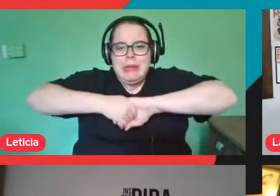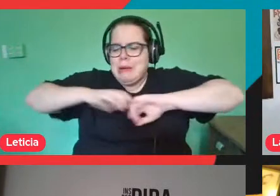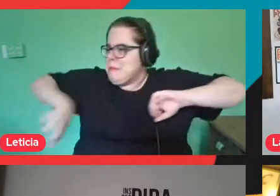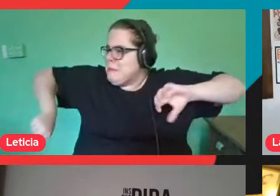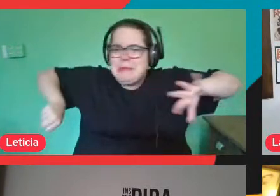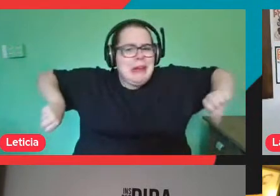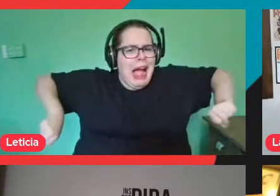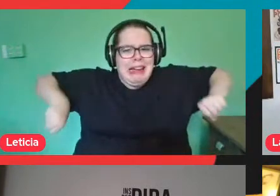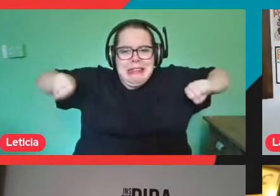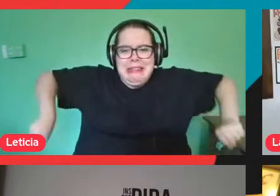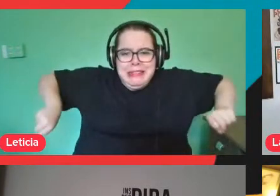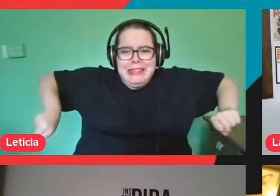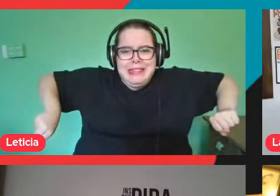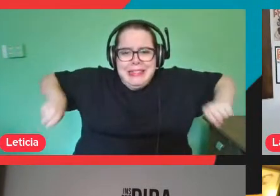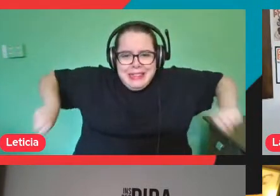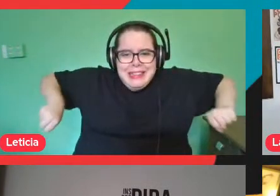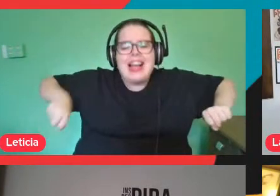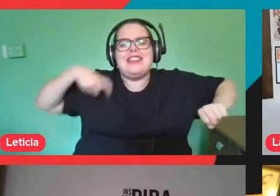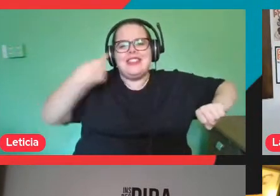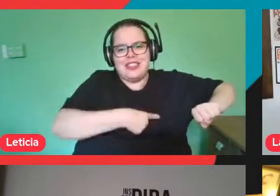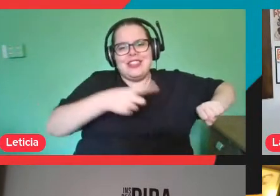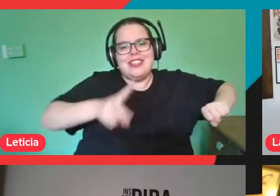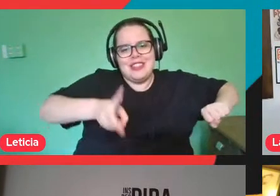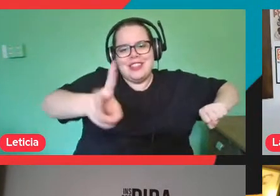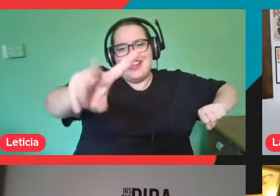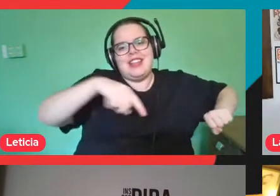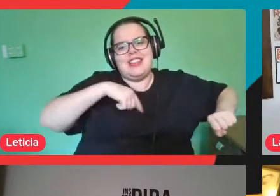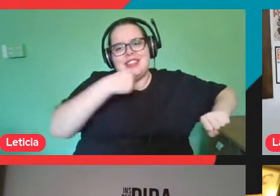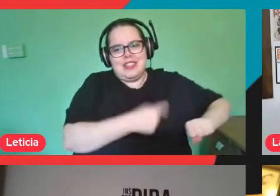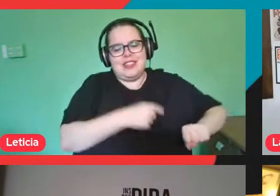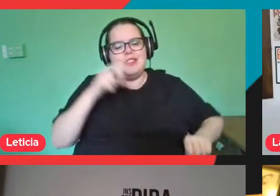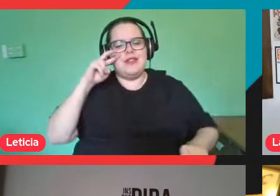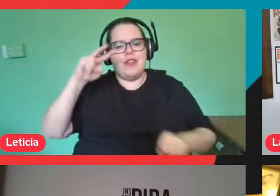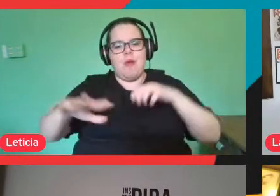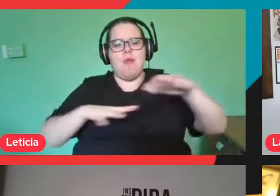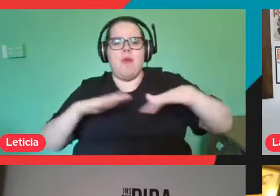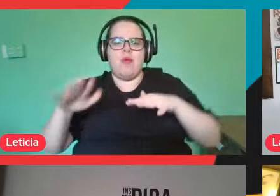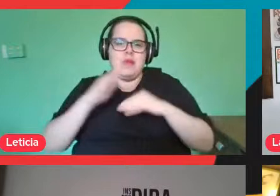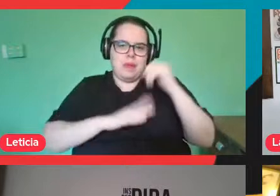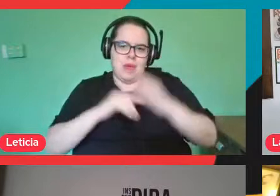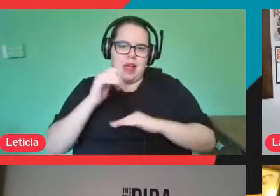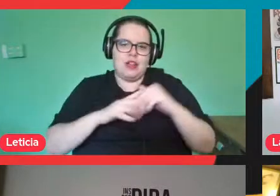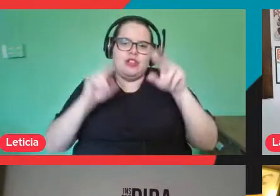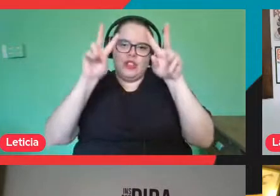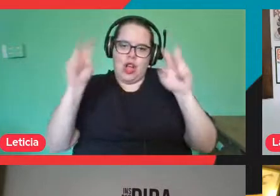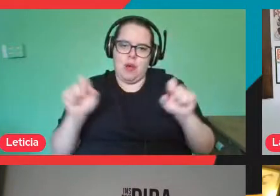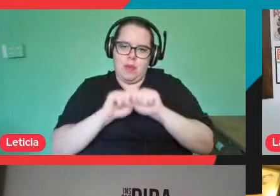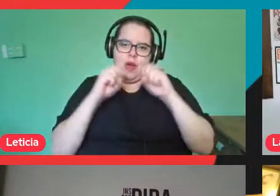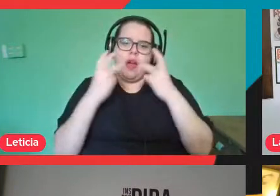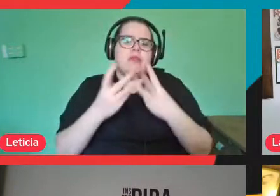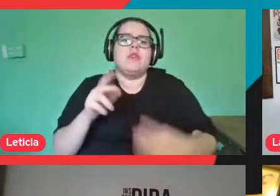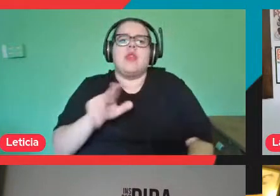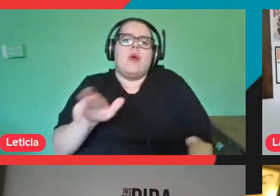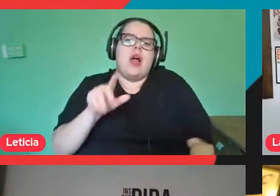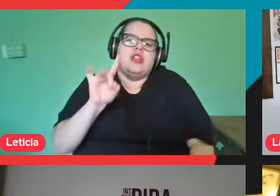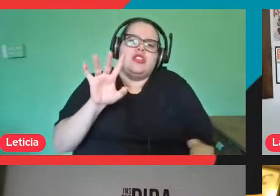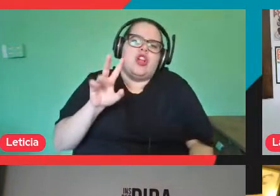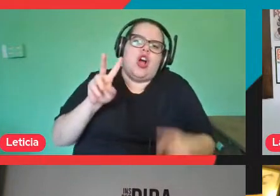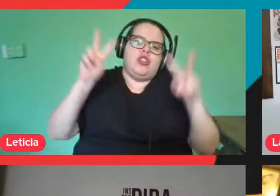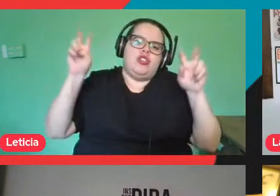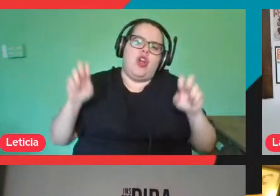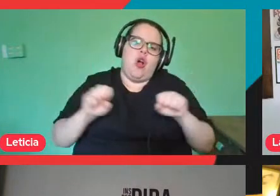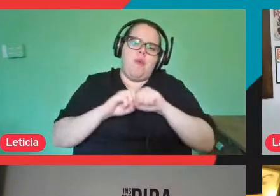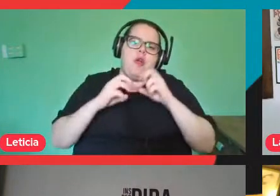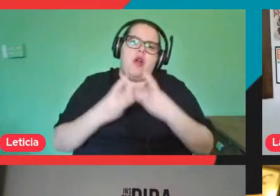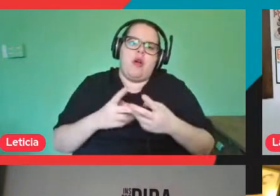umas das outras, mais longe a gente vai. E a gente vê esse movimento na prática em relação ao workshop, né? Não só ao workshop, mas